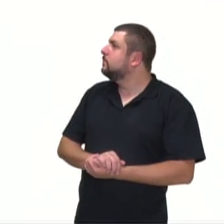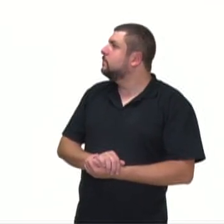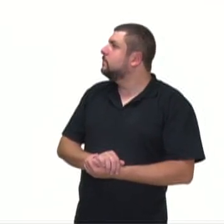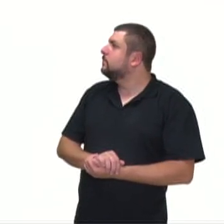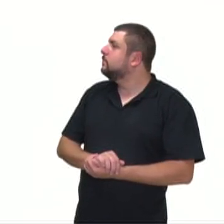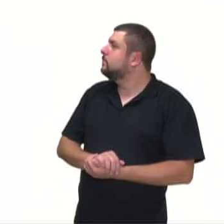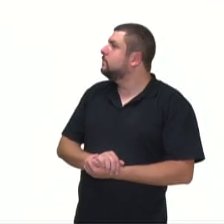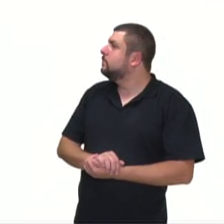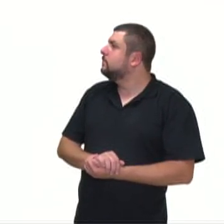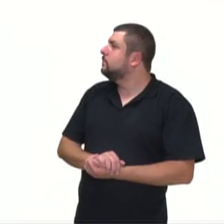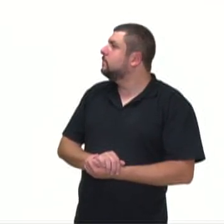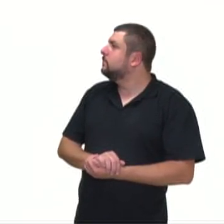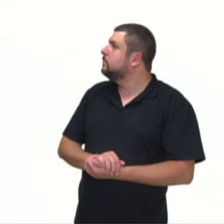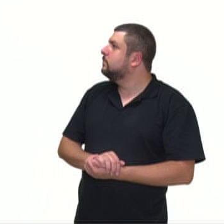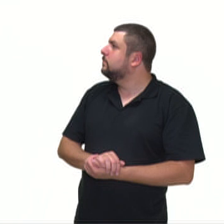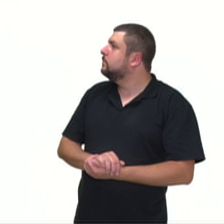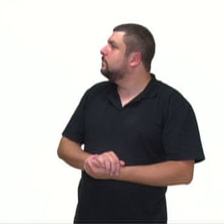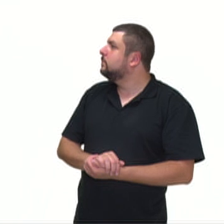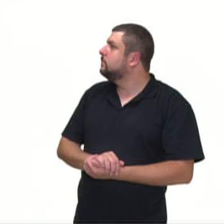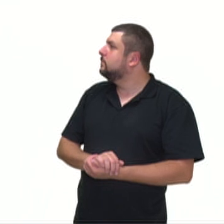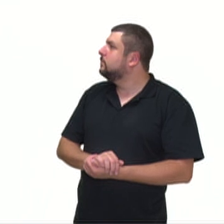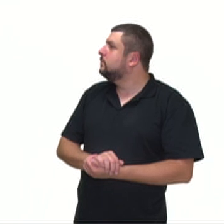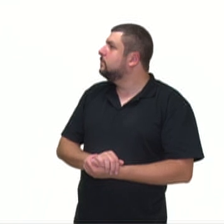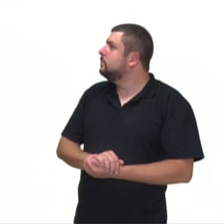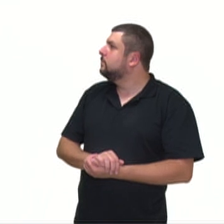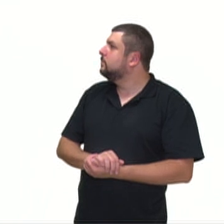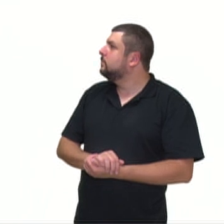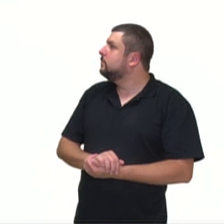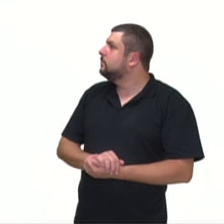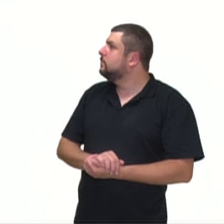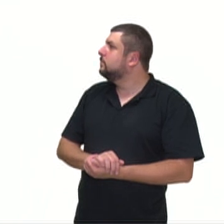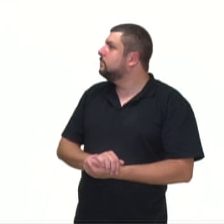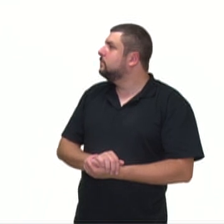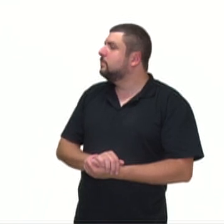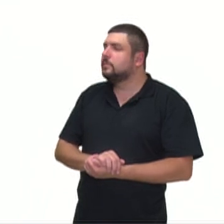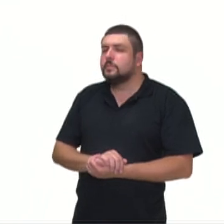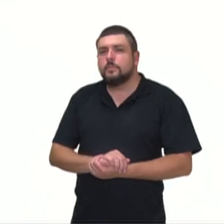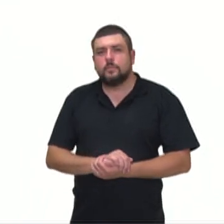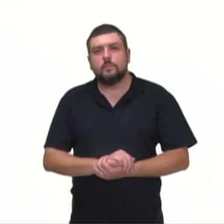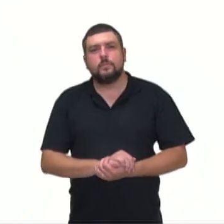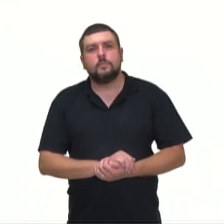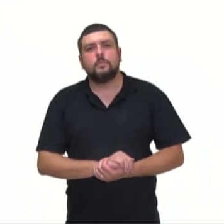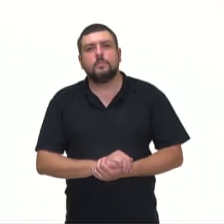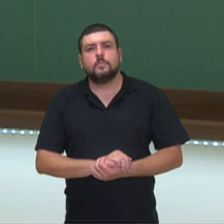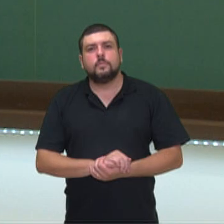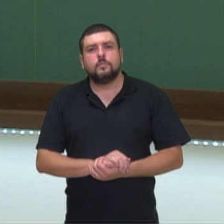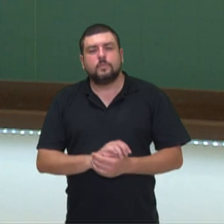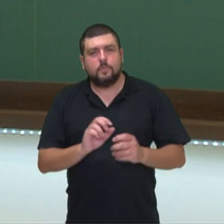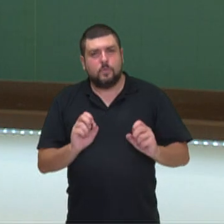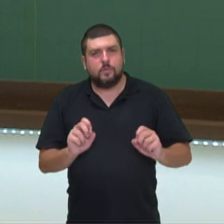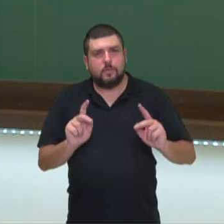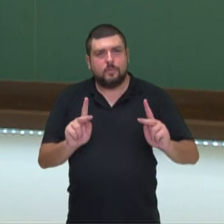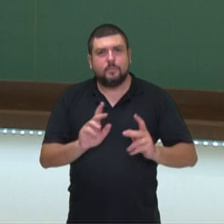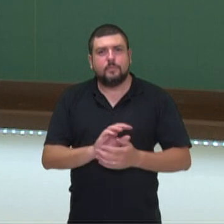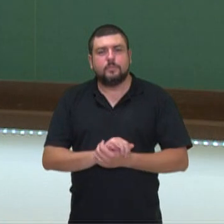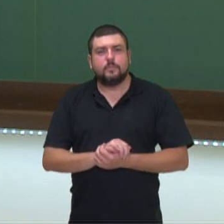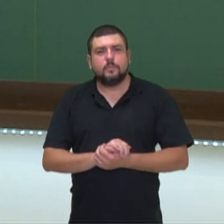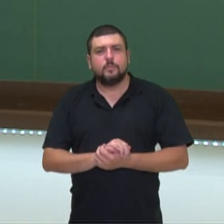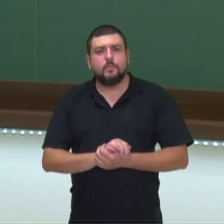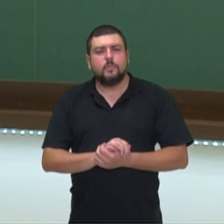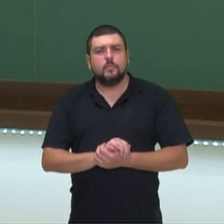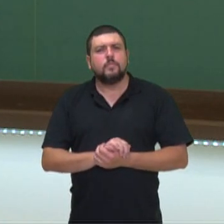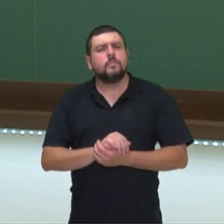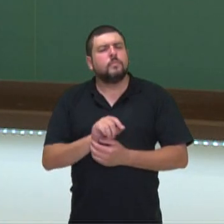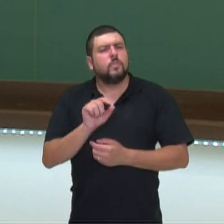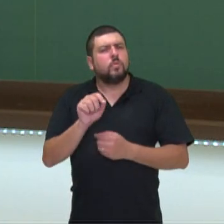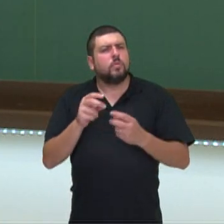quadrado é 100, 10 ao cubo é 1000 e 10 à quarta, 10.000. Certo? O que você consegue